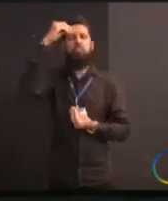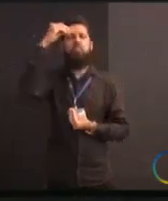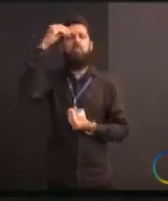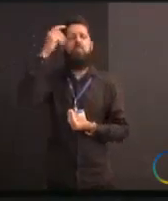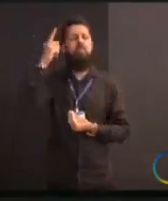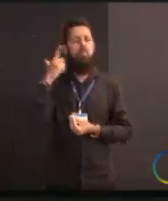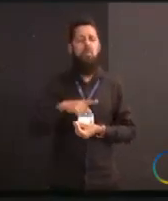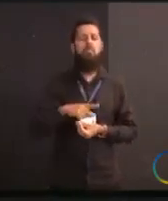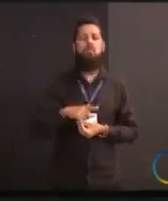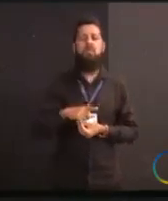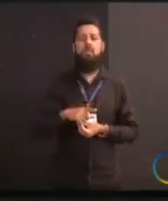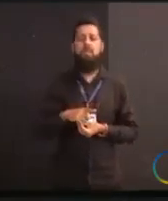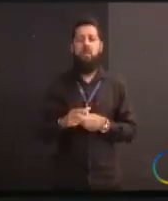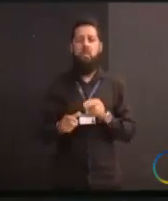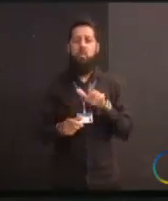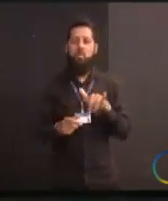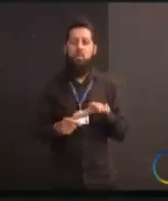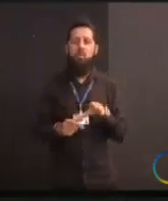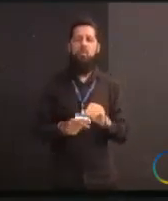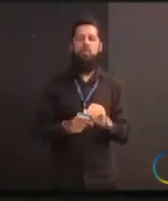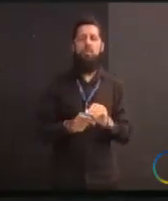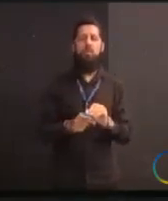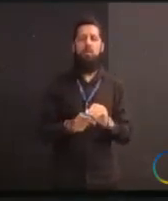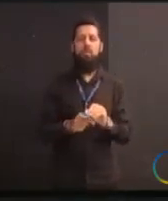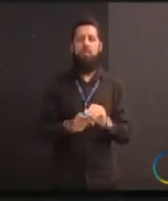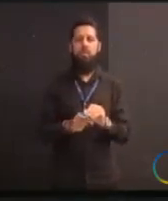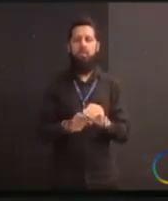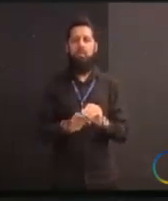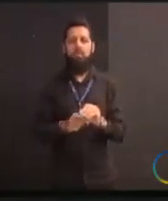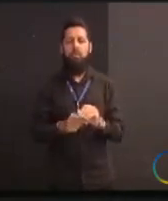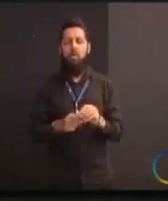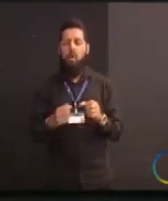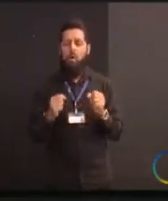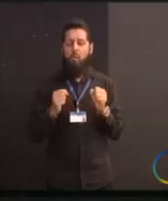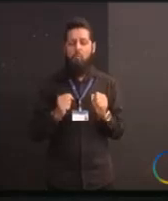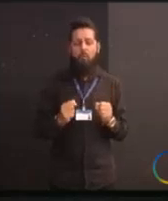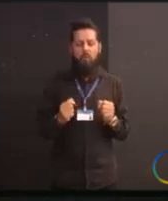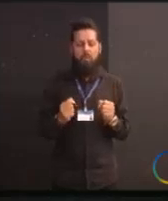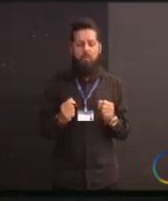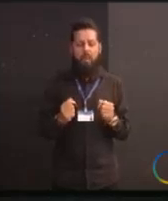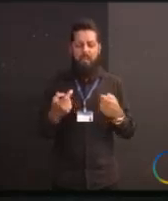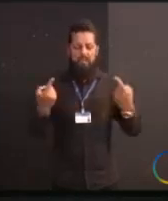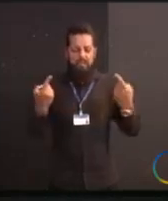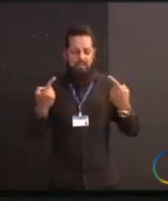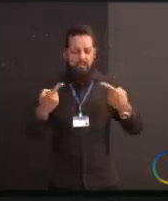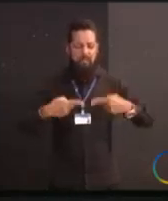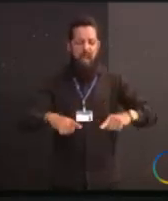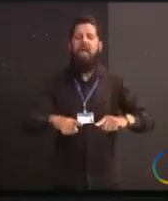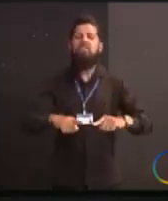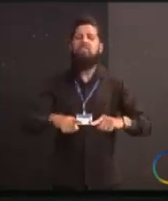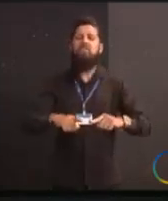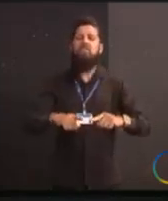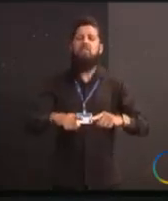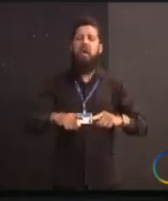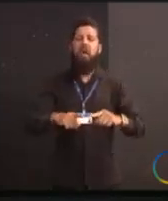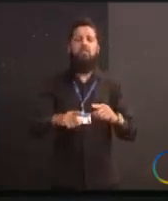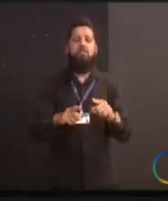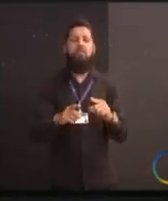inimigos íntimos. Ou uma frase de ontem: estamos nos